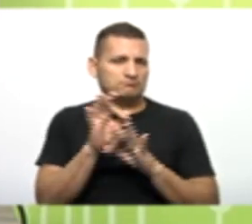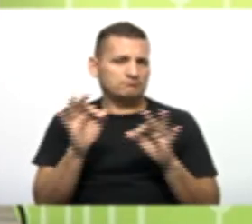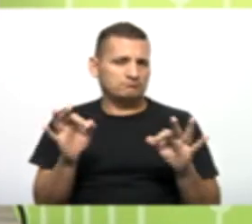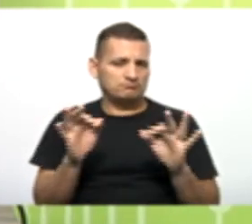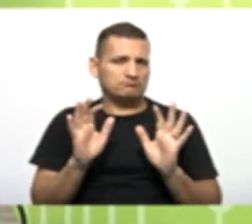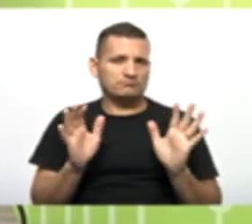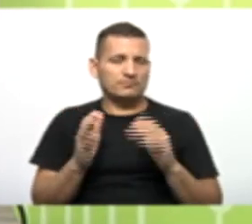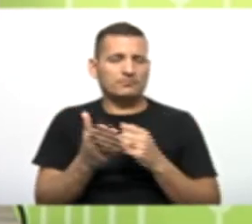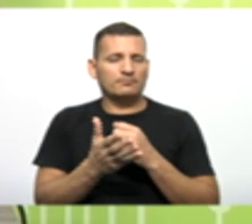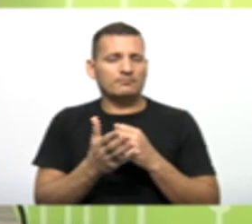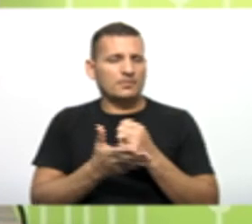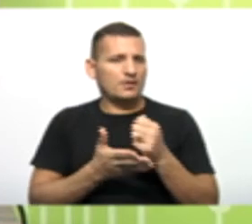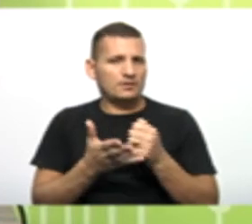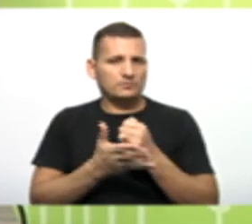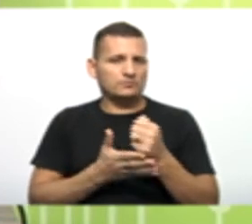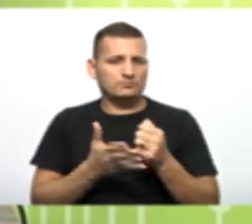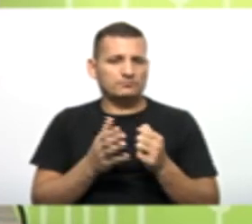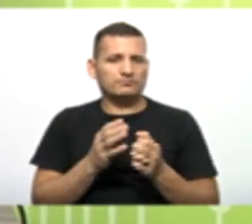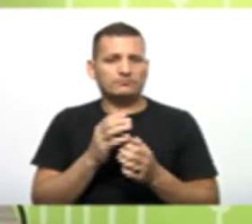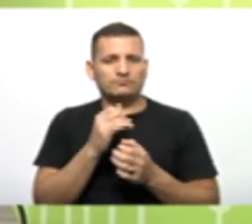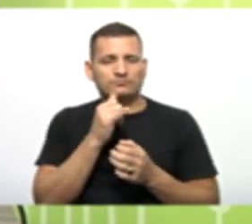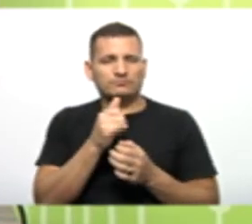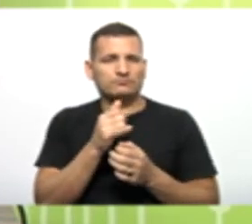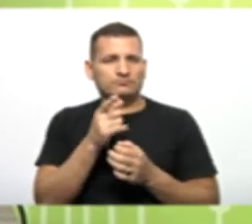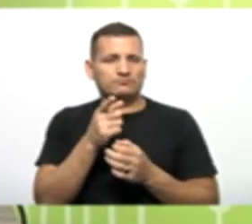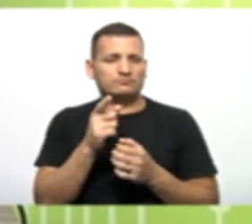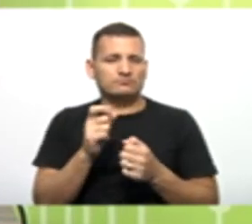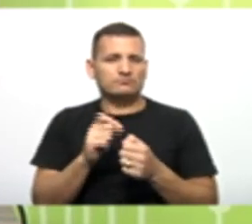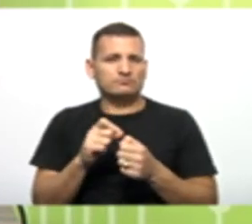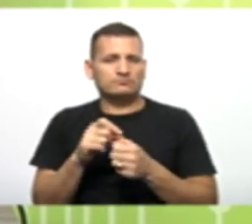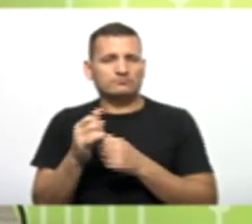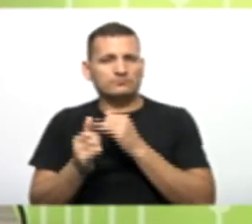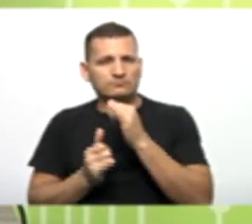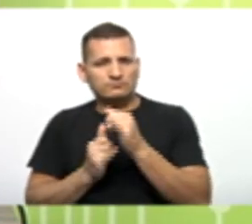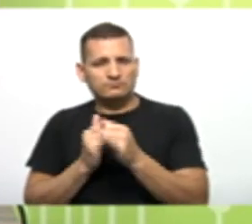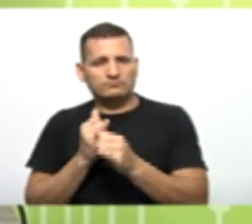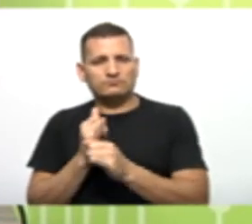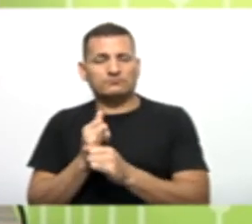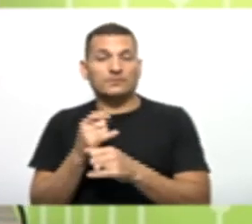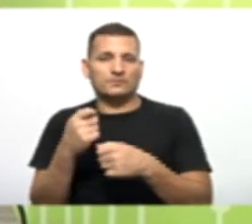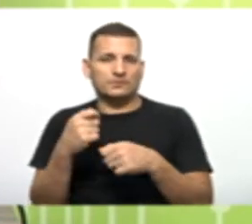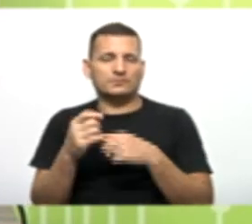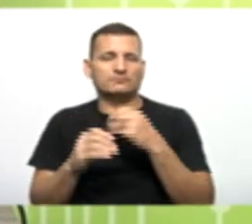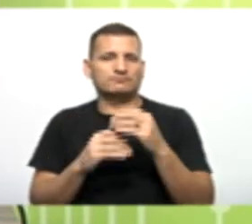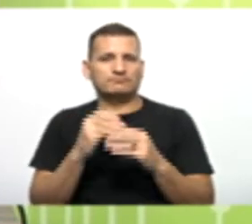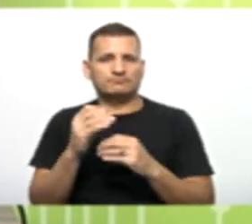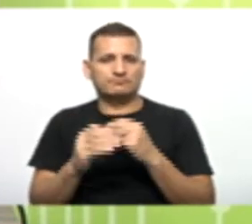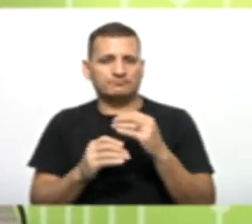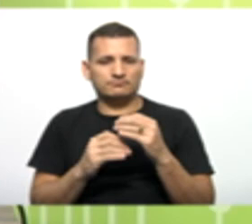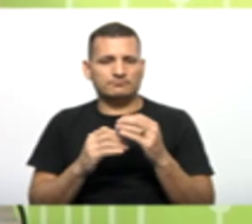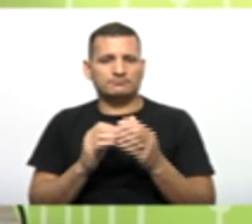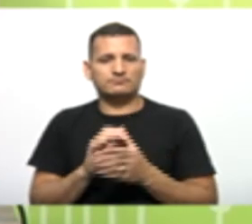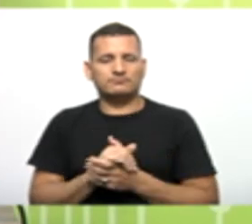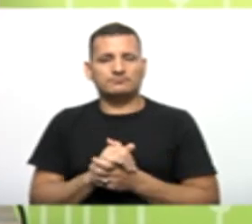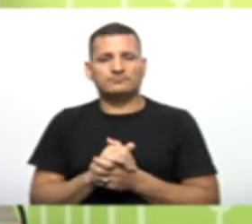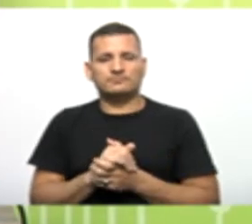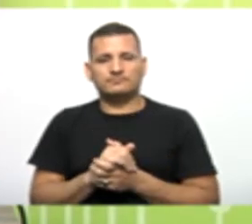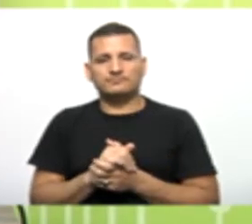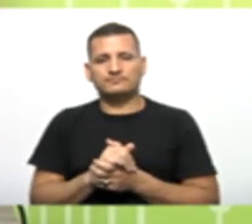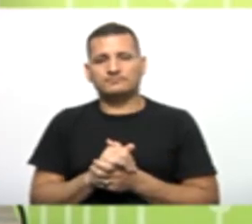você for fazer. Você vai fazer qualquer coisa que você for fazer na internet, que você vai precisar de banco de dados, você